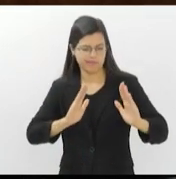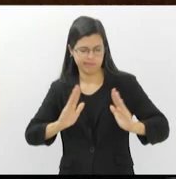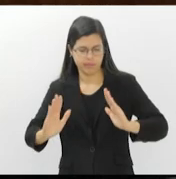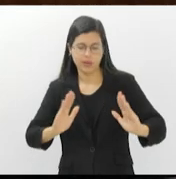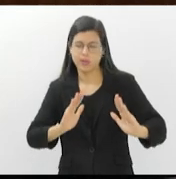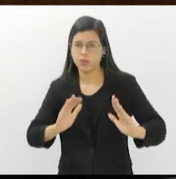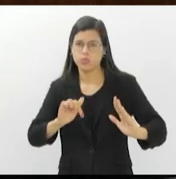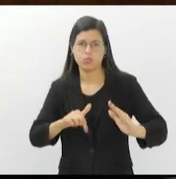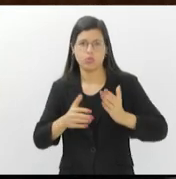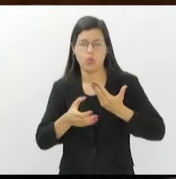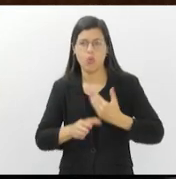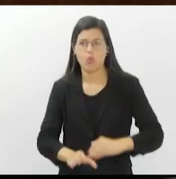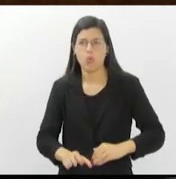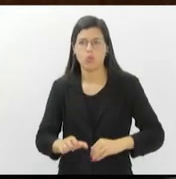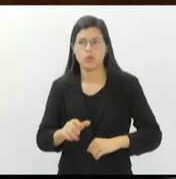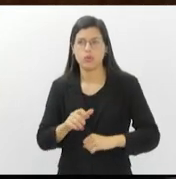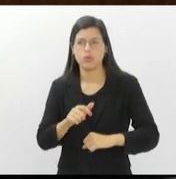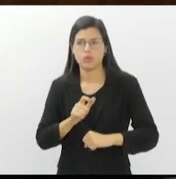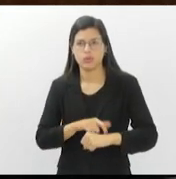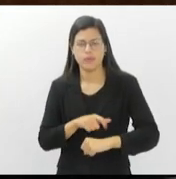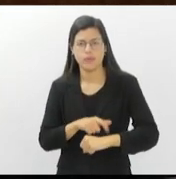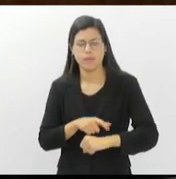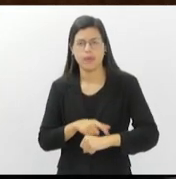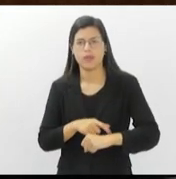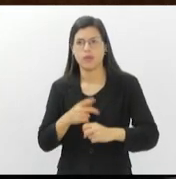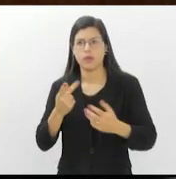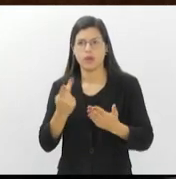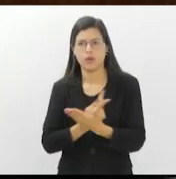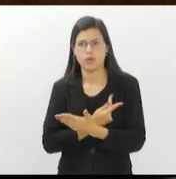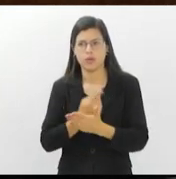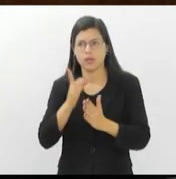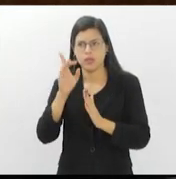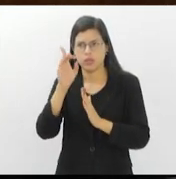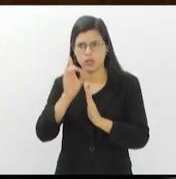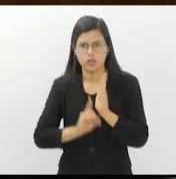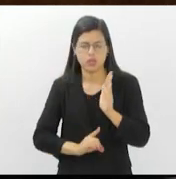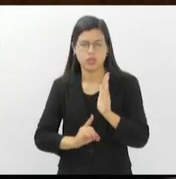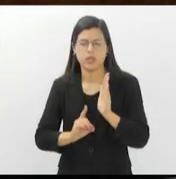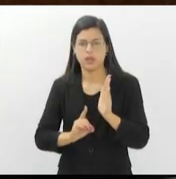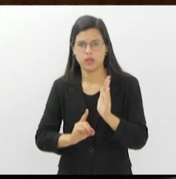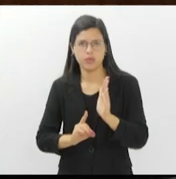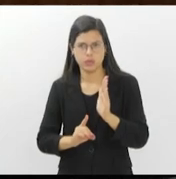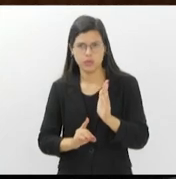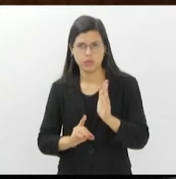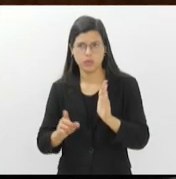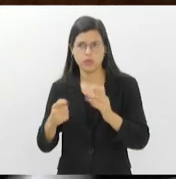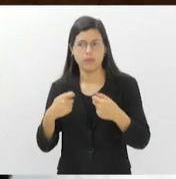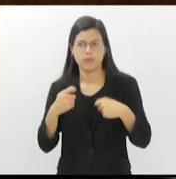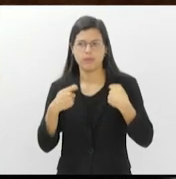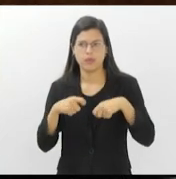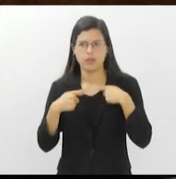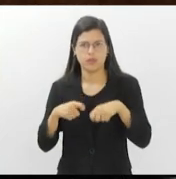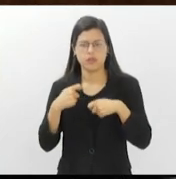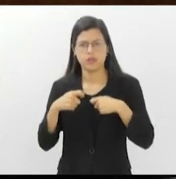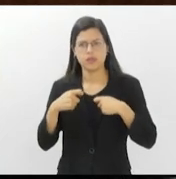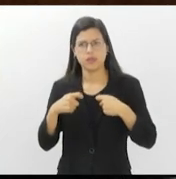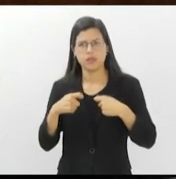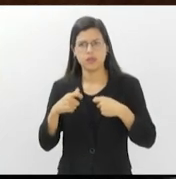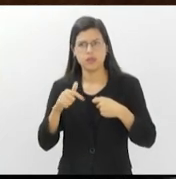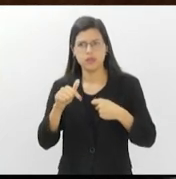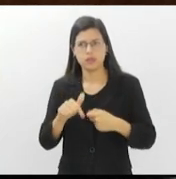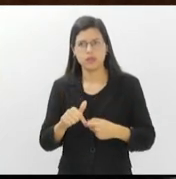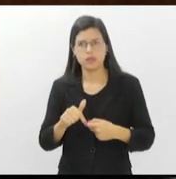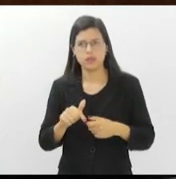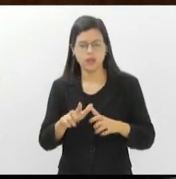certame, momento que surge eventual direito líquido e certo a ser resguardado por meio da ação